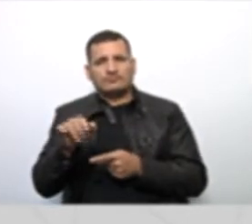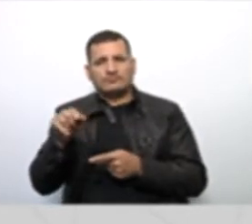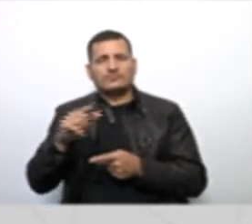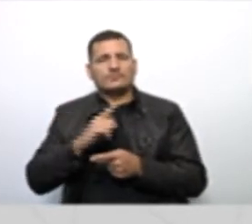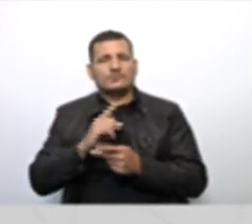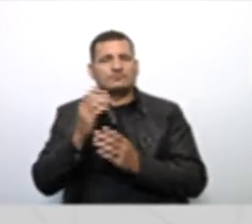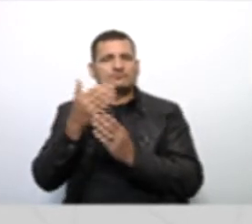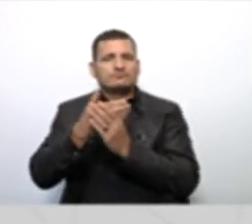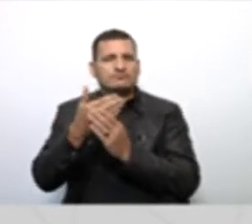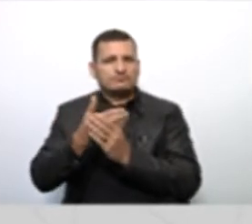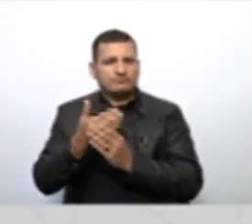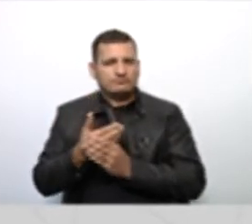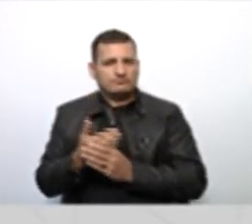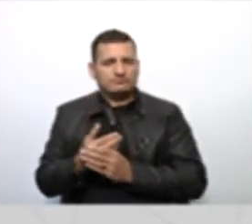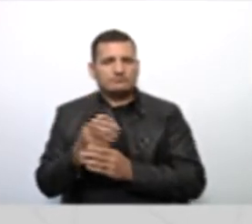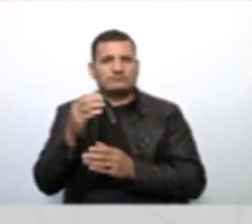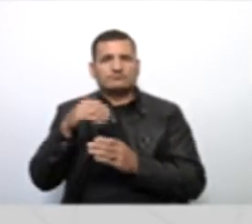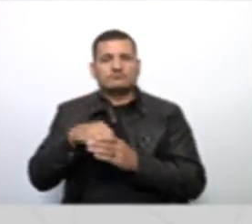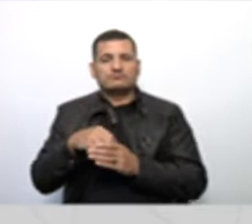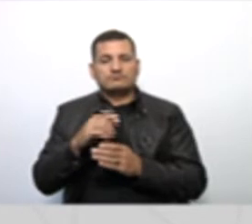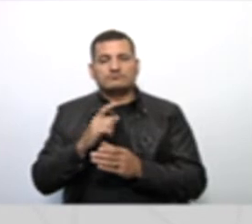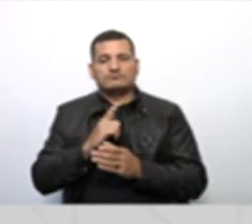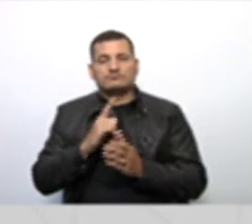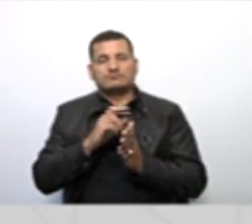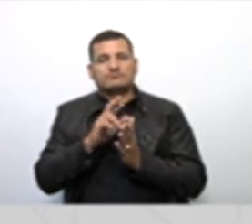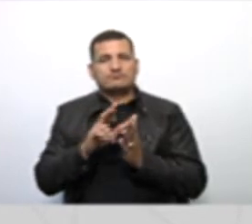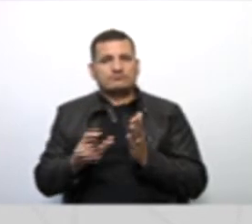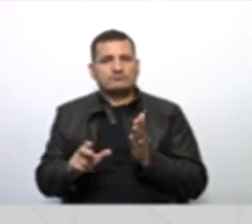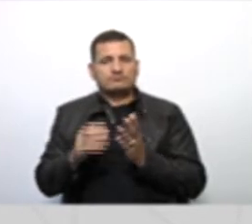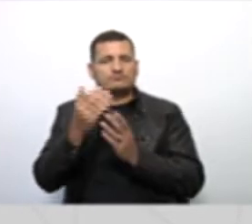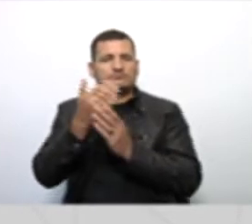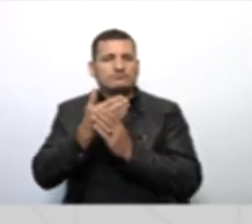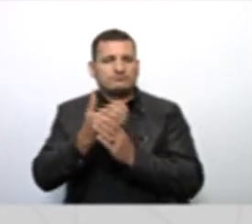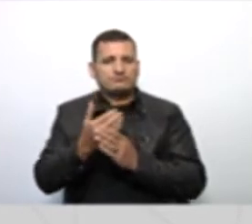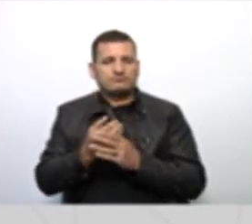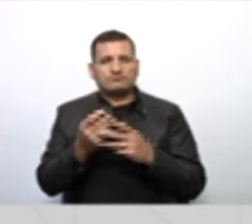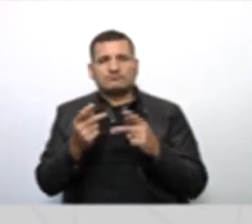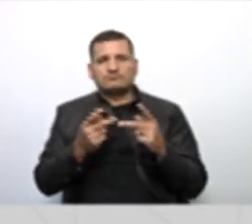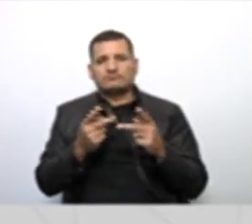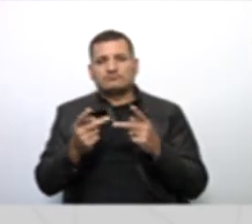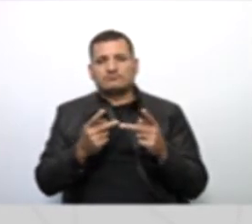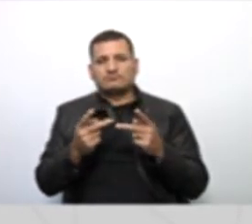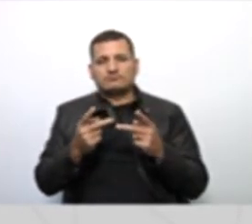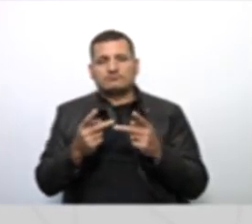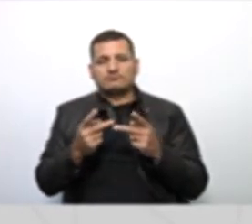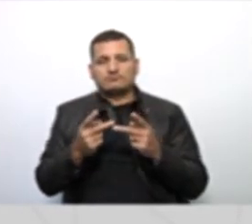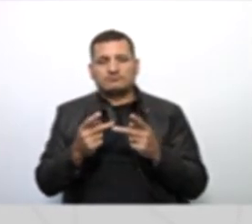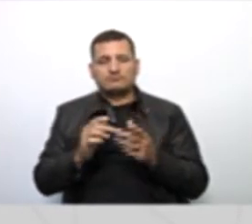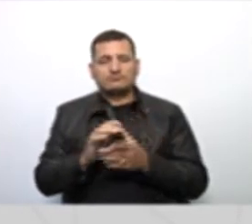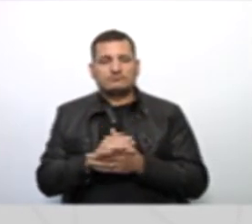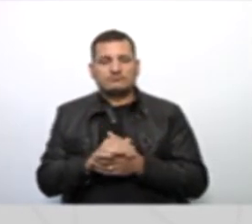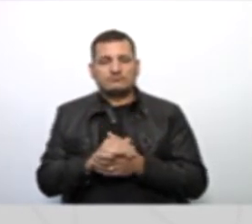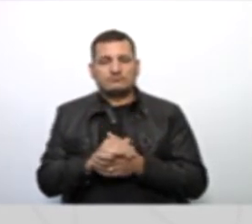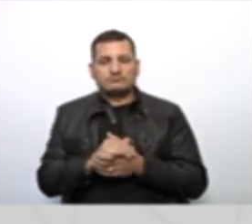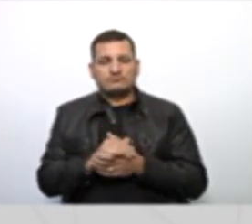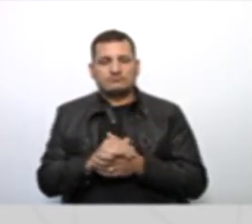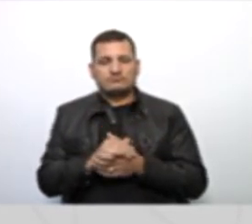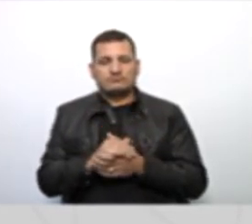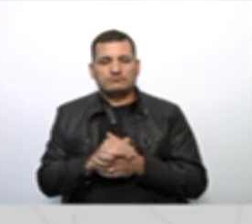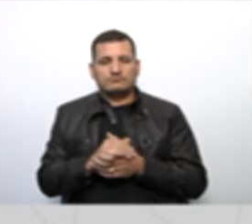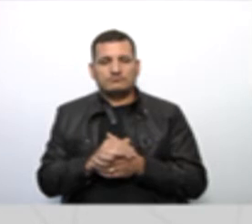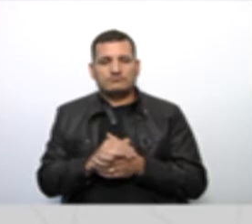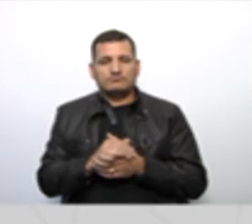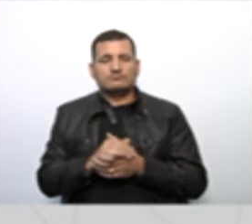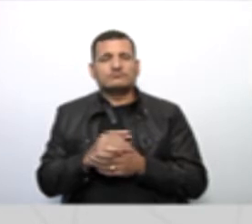subpastas, ou seja, são várias pastinhas, vários projetinhos dentro do projeto, entendeu?